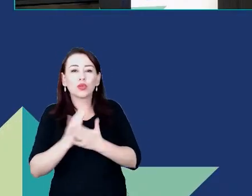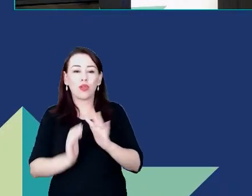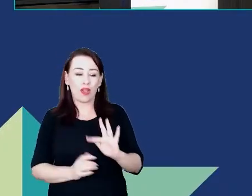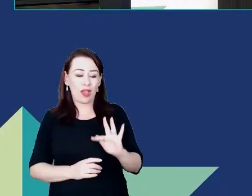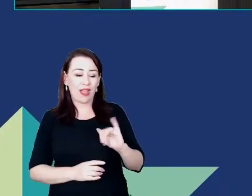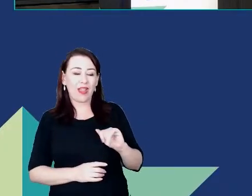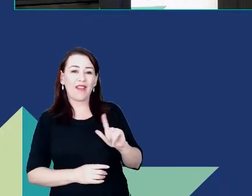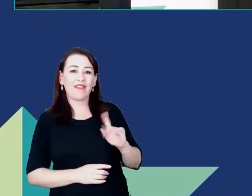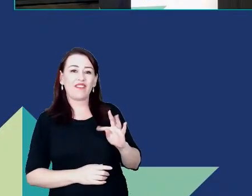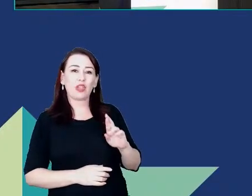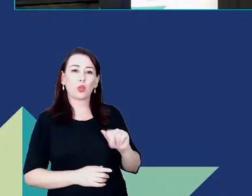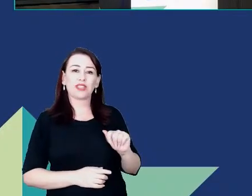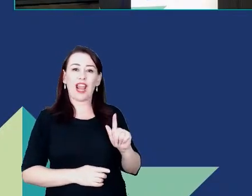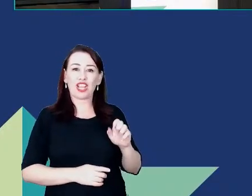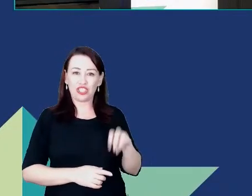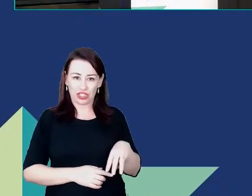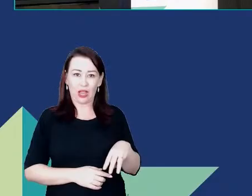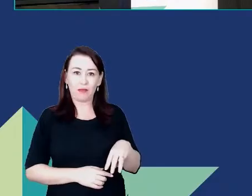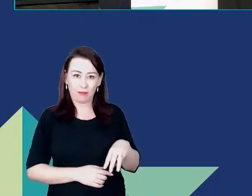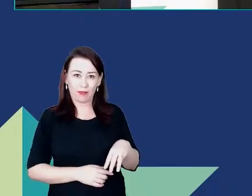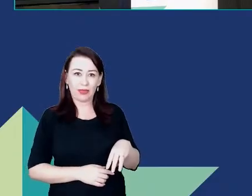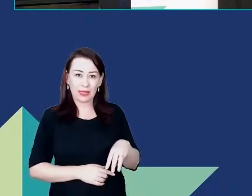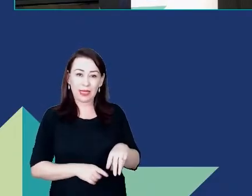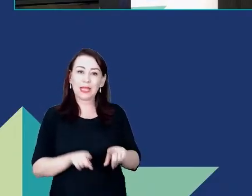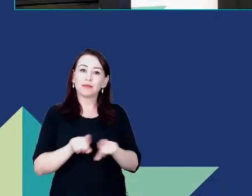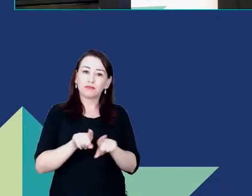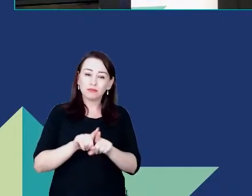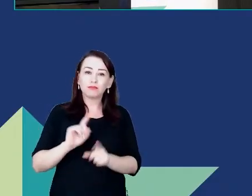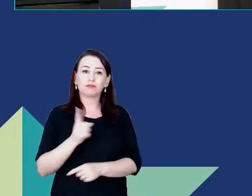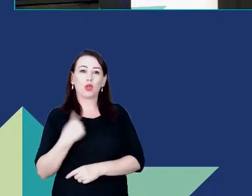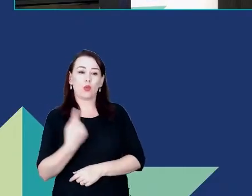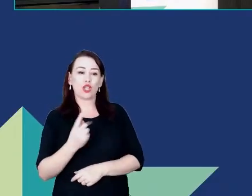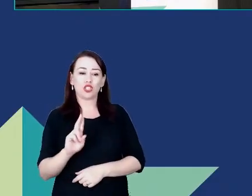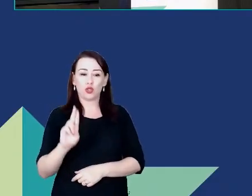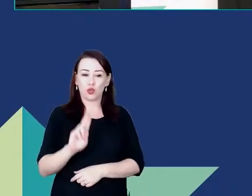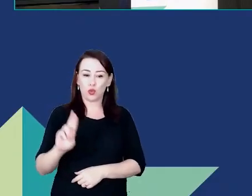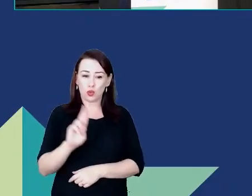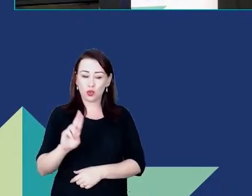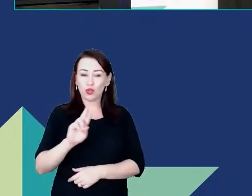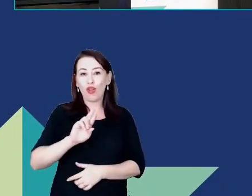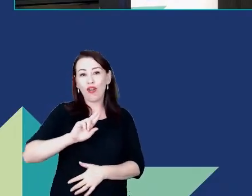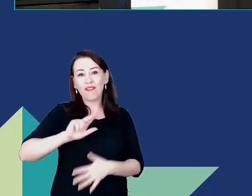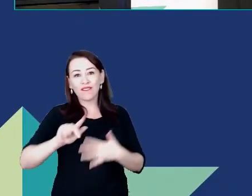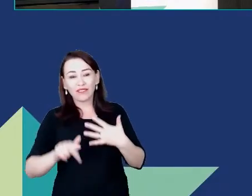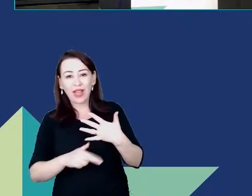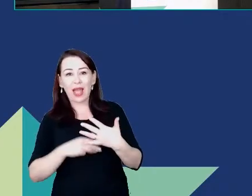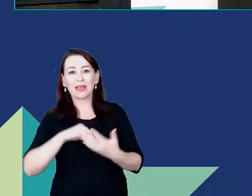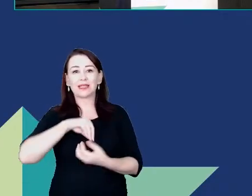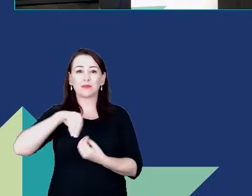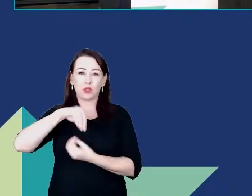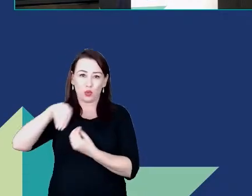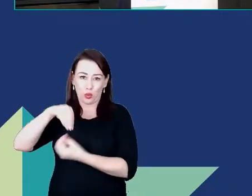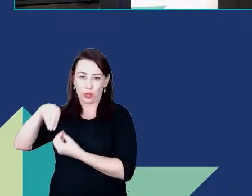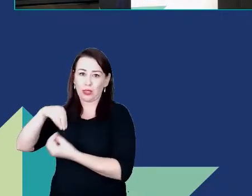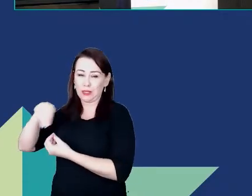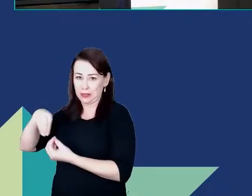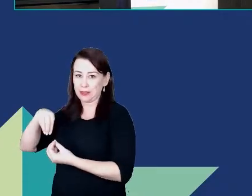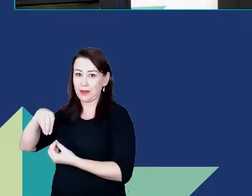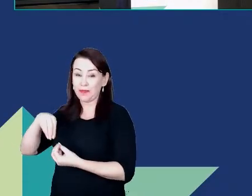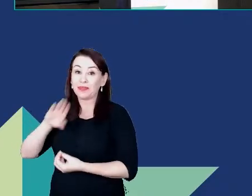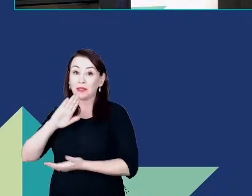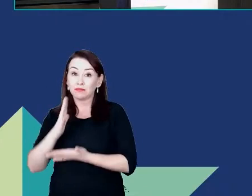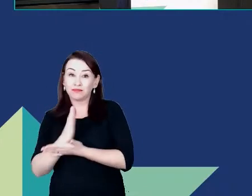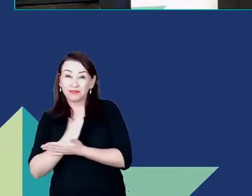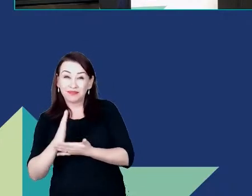experimentais, né, utilizando diversas proporções de mistura. Para misturas com baixo teor de